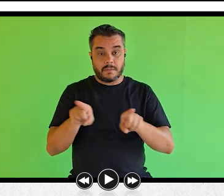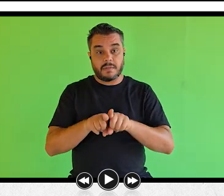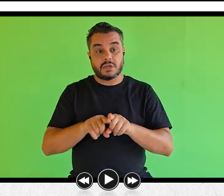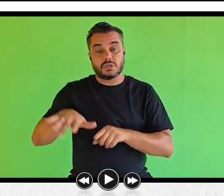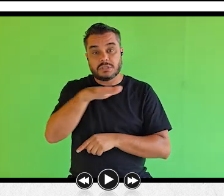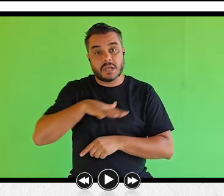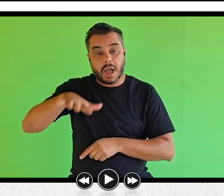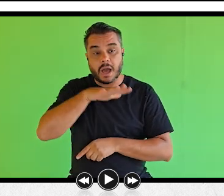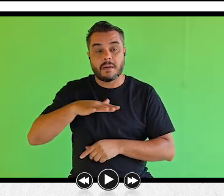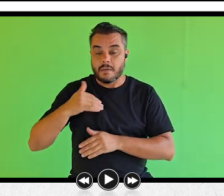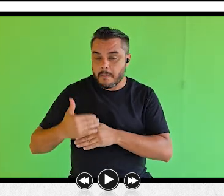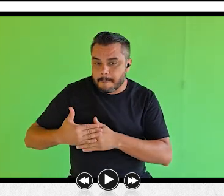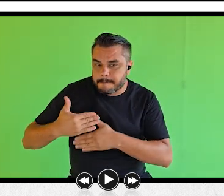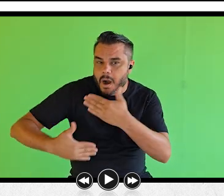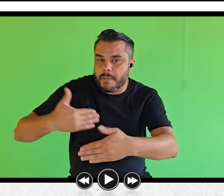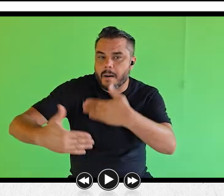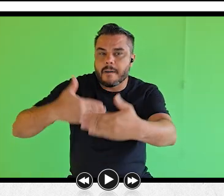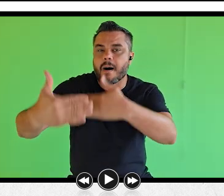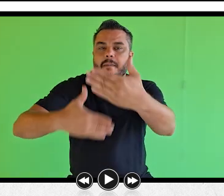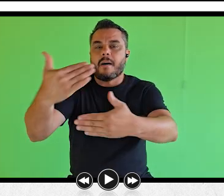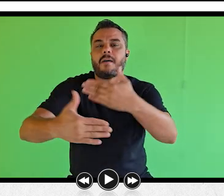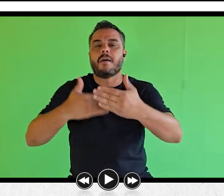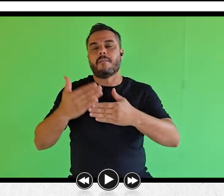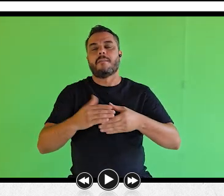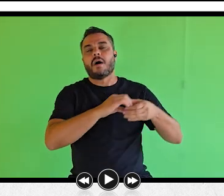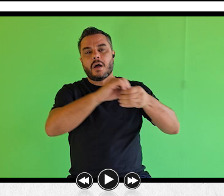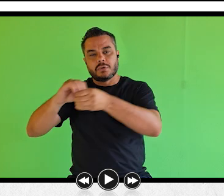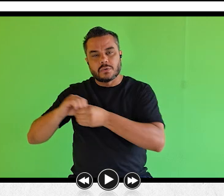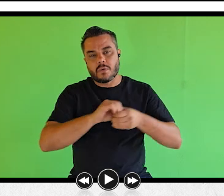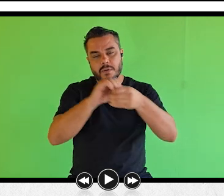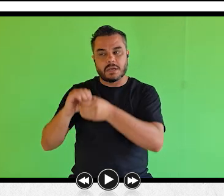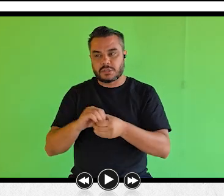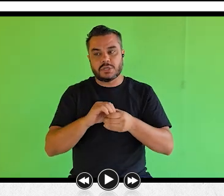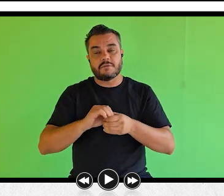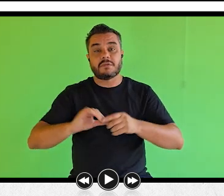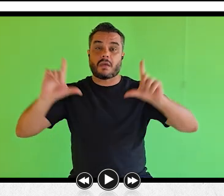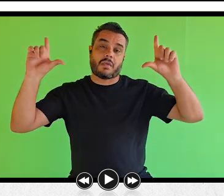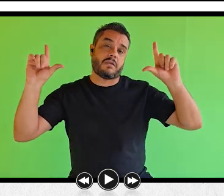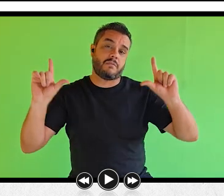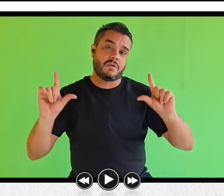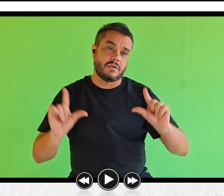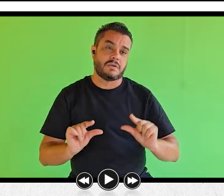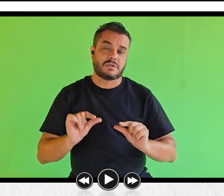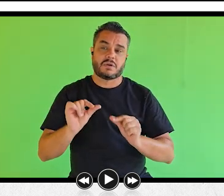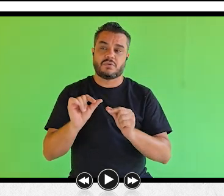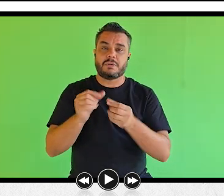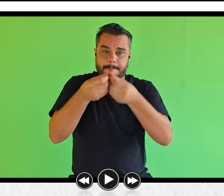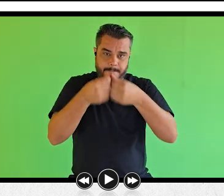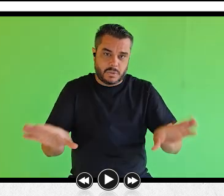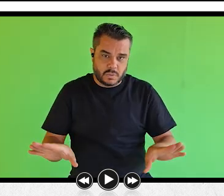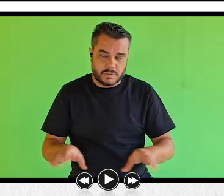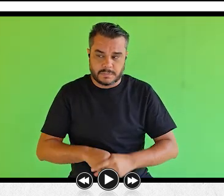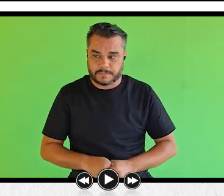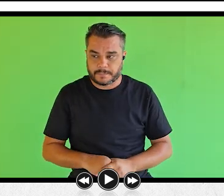diminuição da dependência de atravessadores. E uma outra ação é a efetivação da coleta seletiva. E